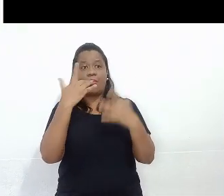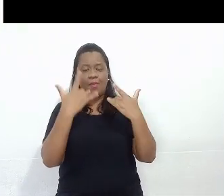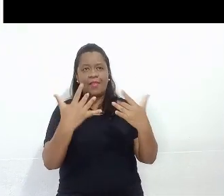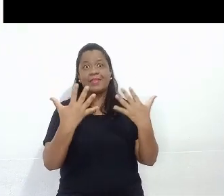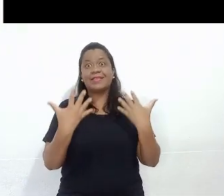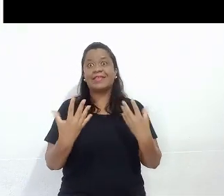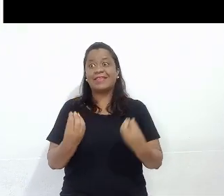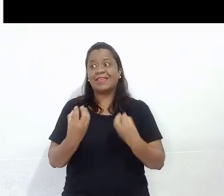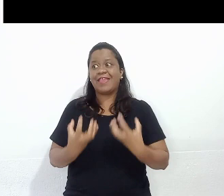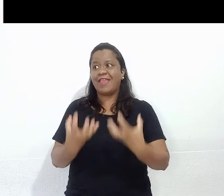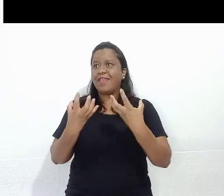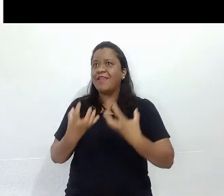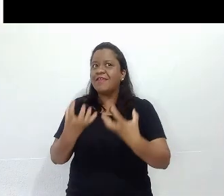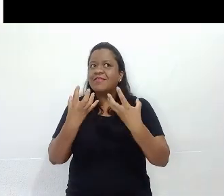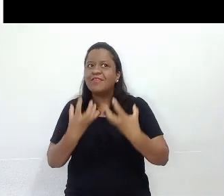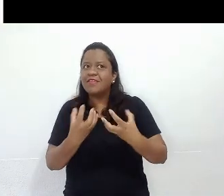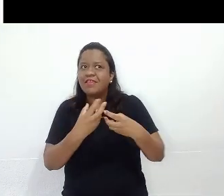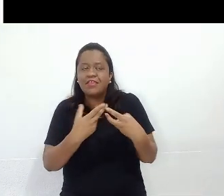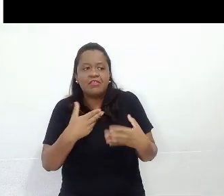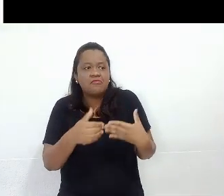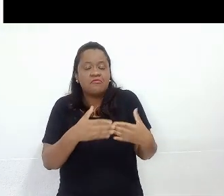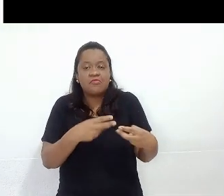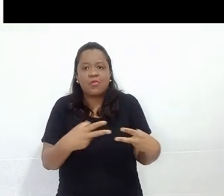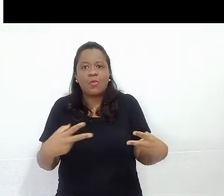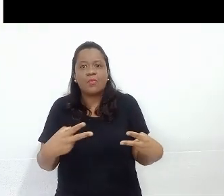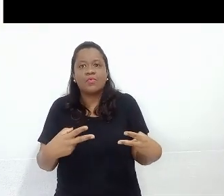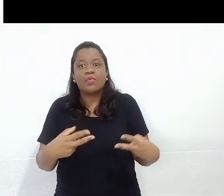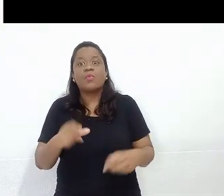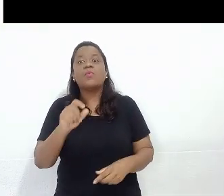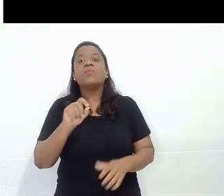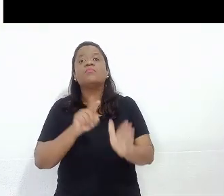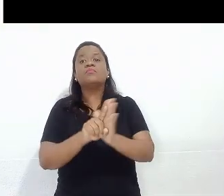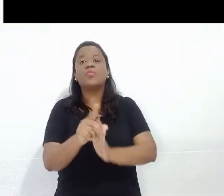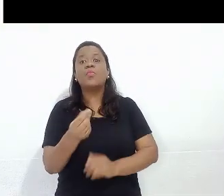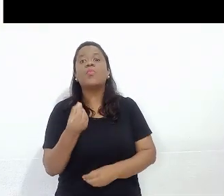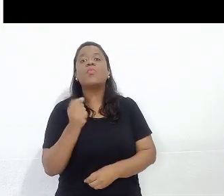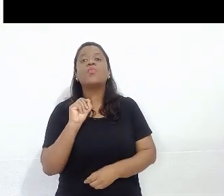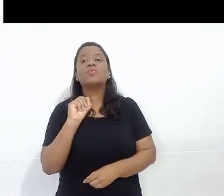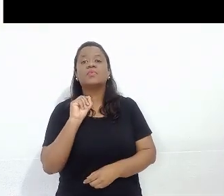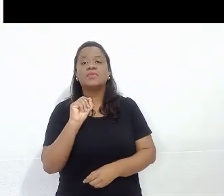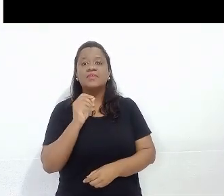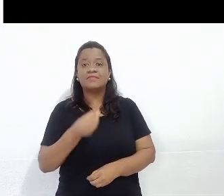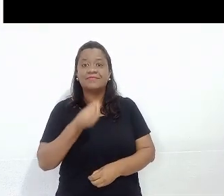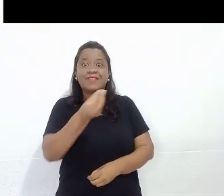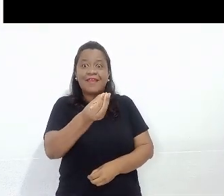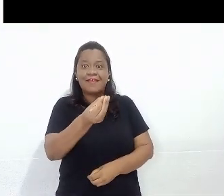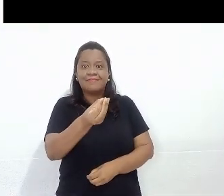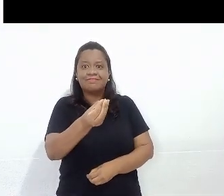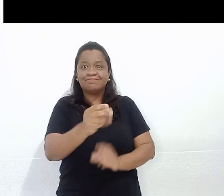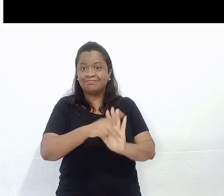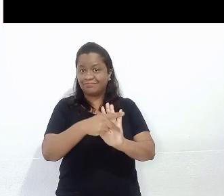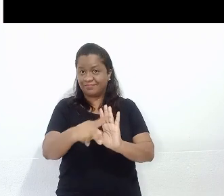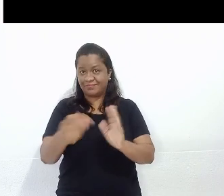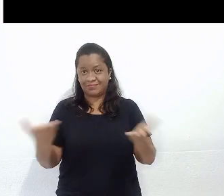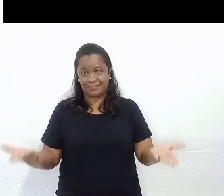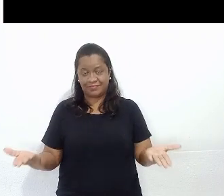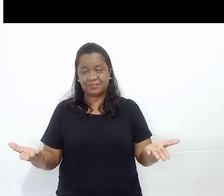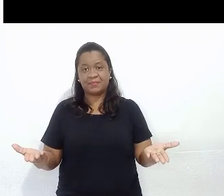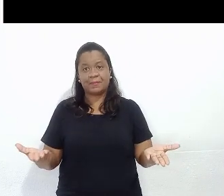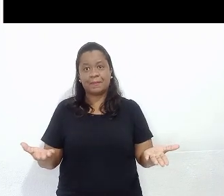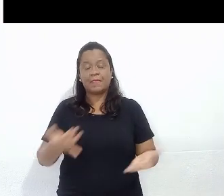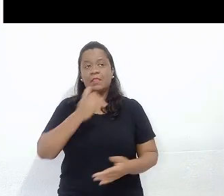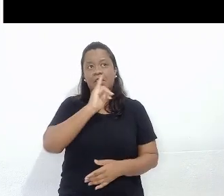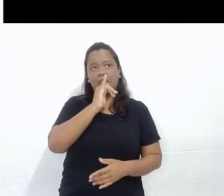você vai dar para ele? O que você der para ele vai trabalhar a sua narrativa na cabeça dele. Ou vai colocar a sua narrativa